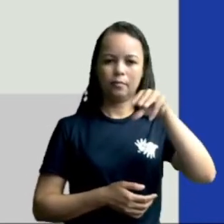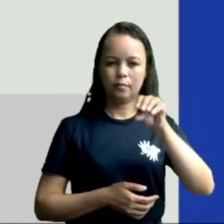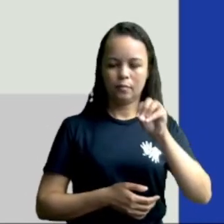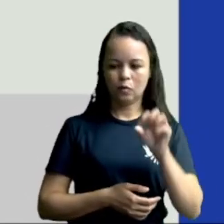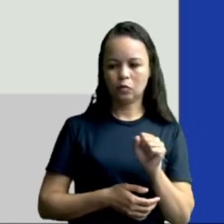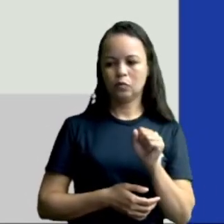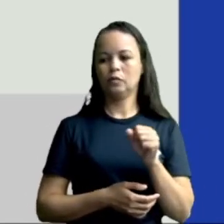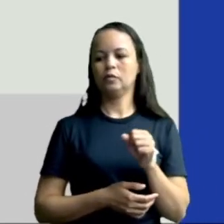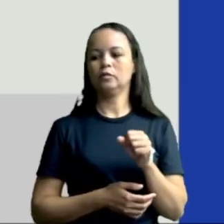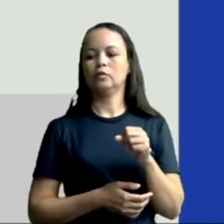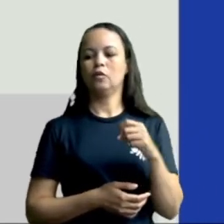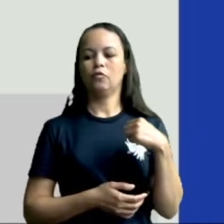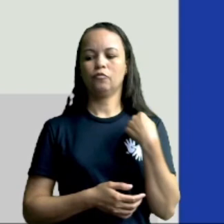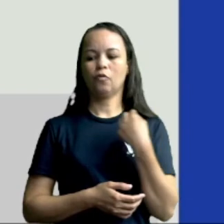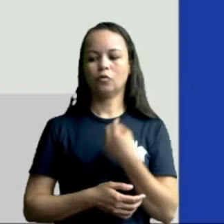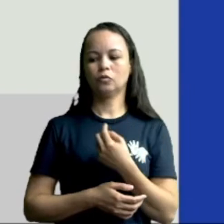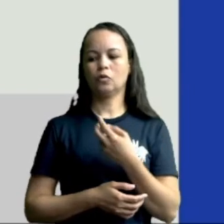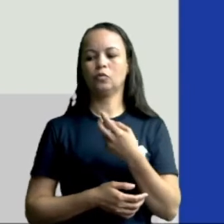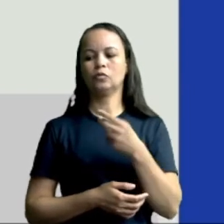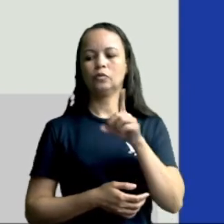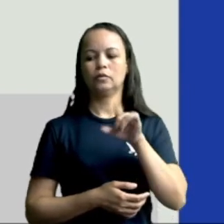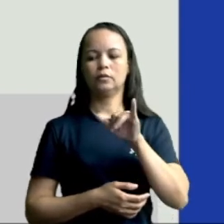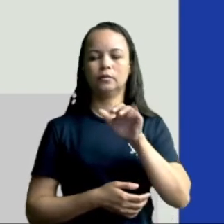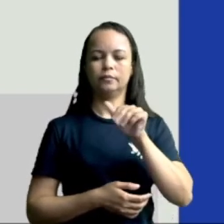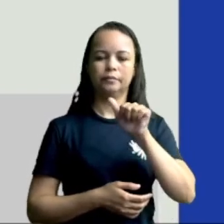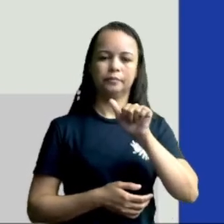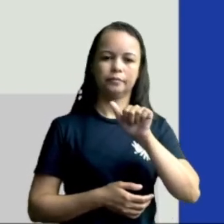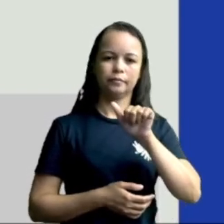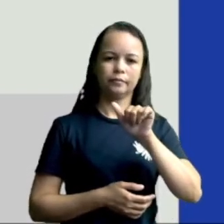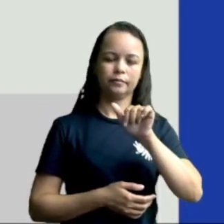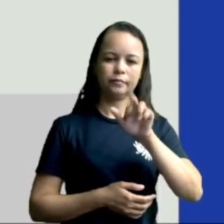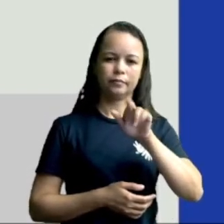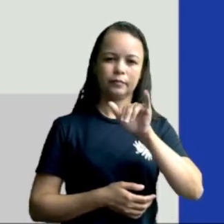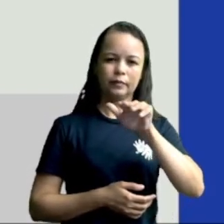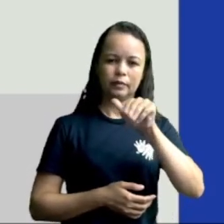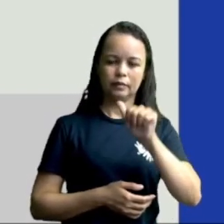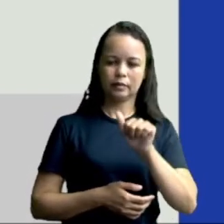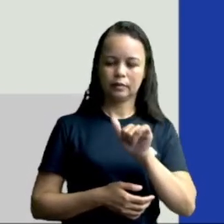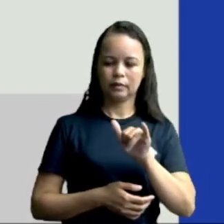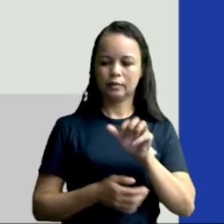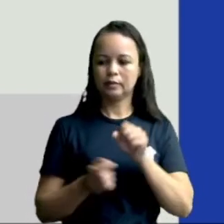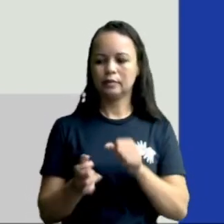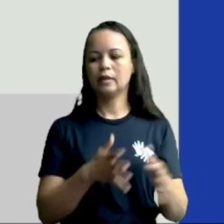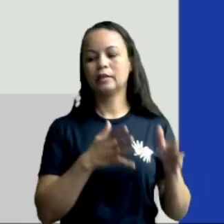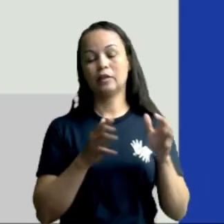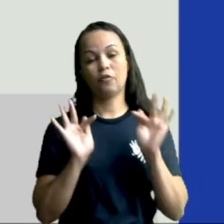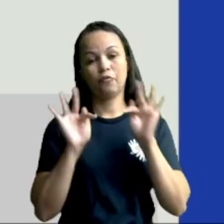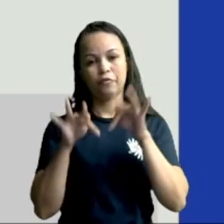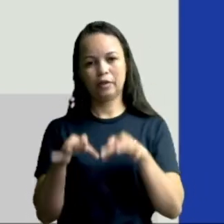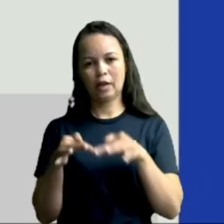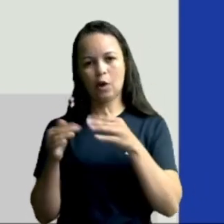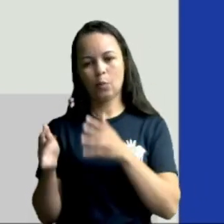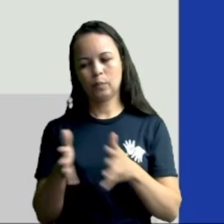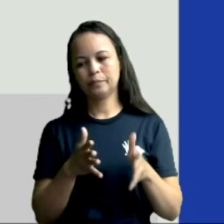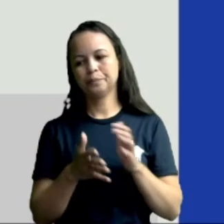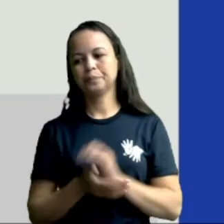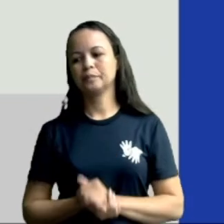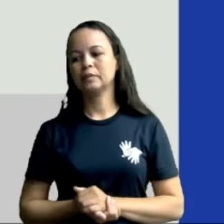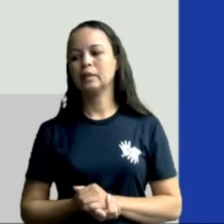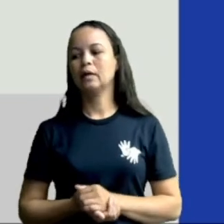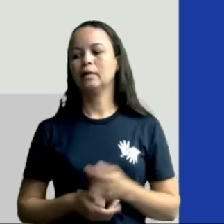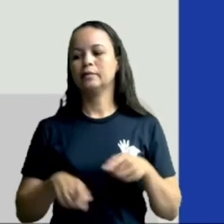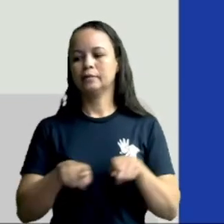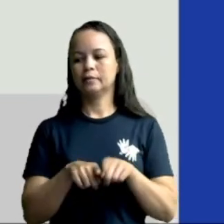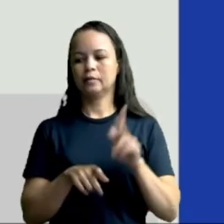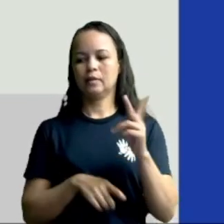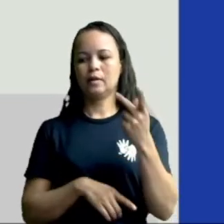Então, a raiz ela fica igual para todas as pessoas e a gente acrescenta a terminação. Mesma coisa o verbo hacer.